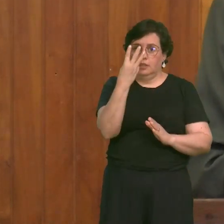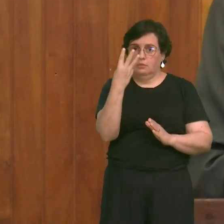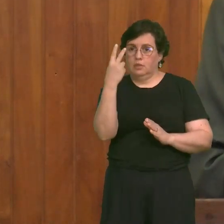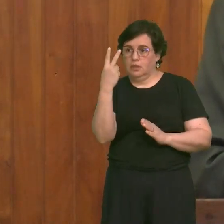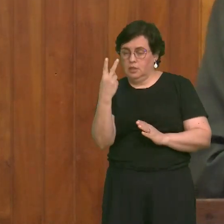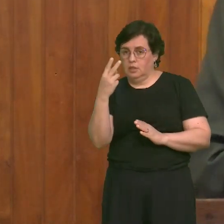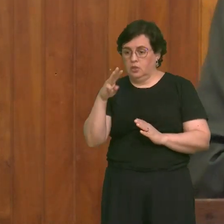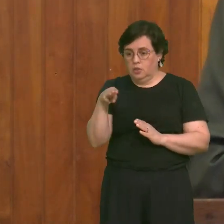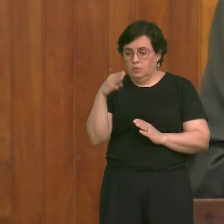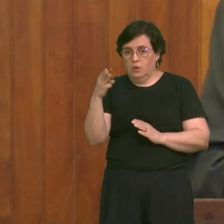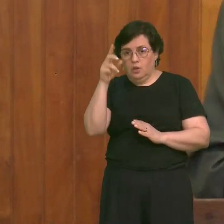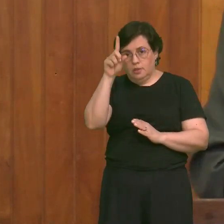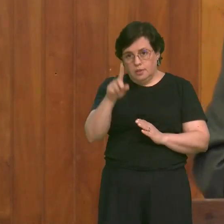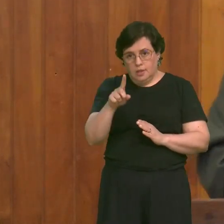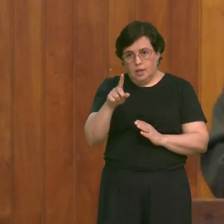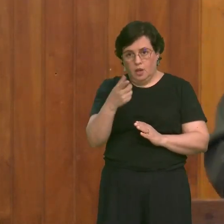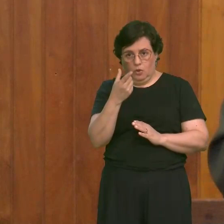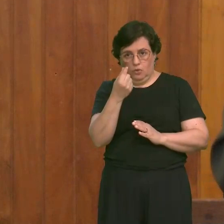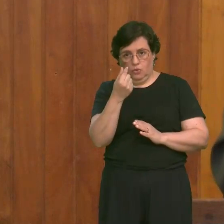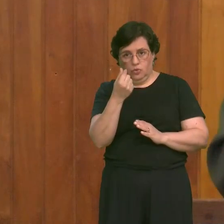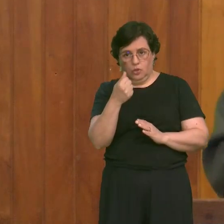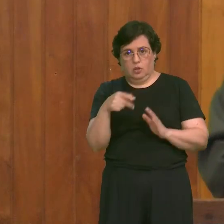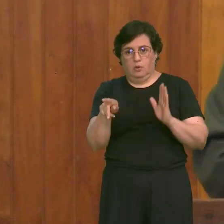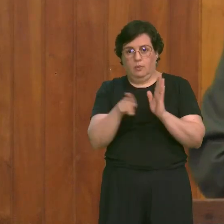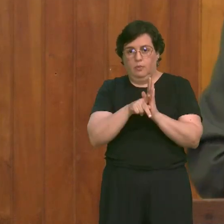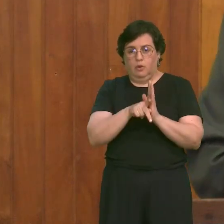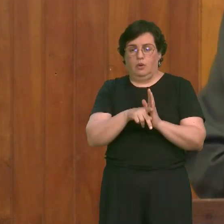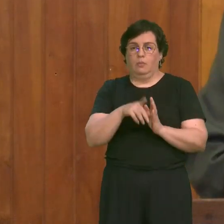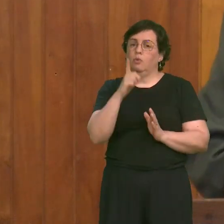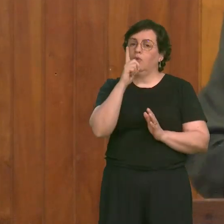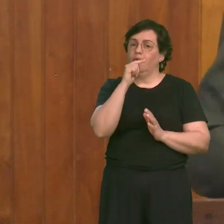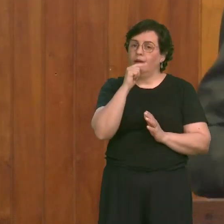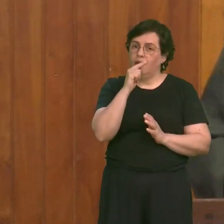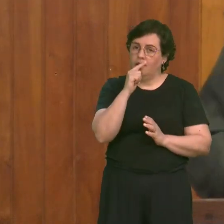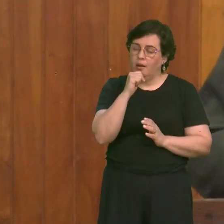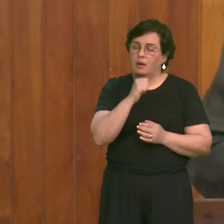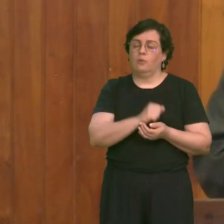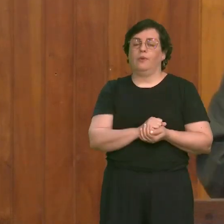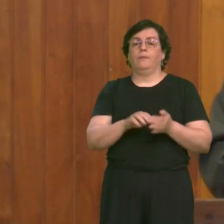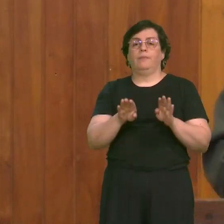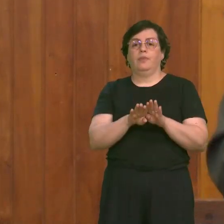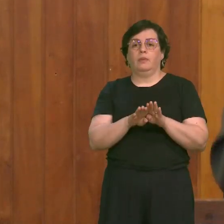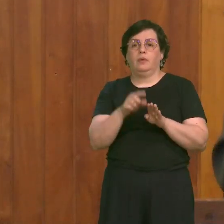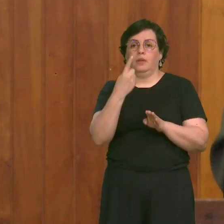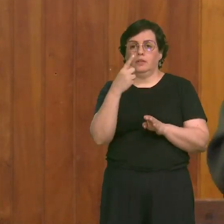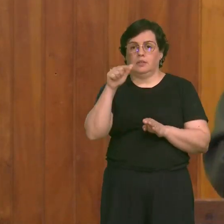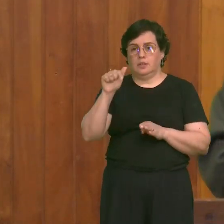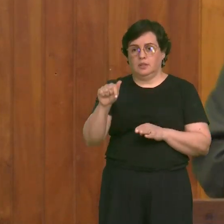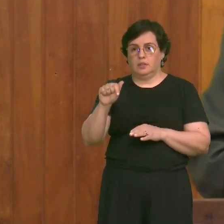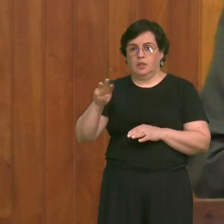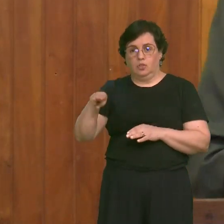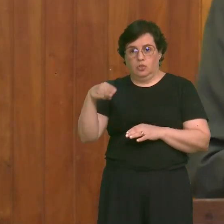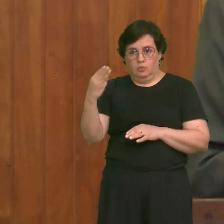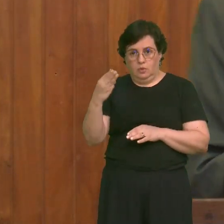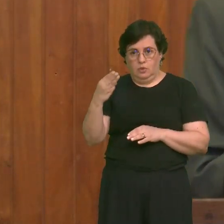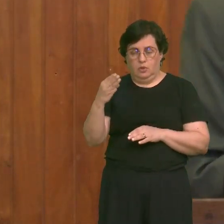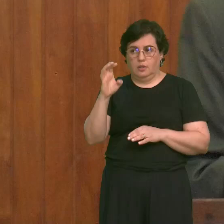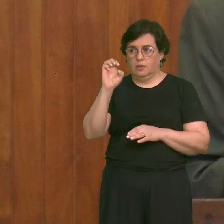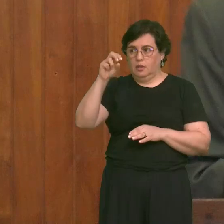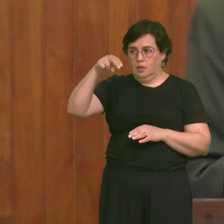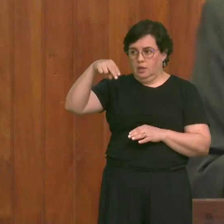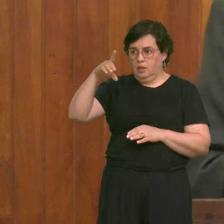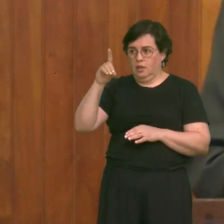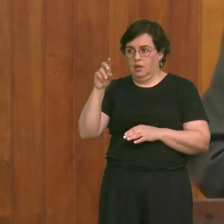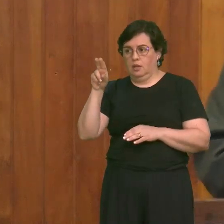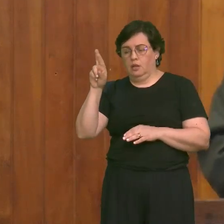milhões que é o orçamento do DAE está incluído 17 milhões de reais que é o orçamento da em turbe